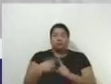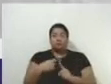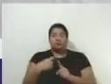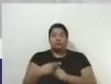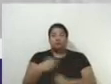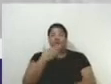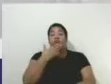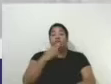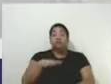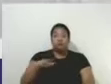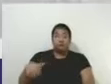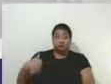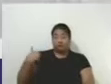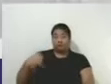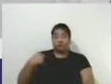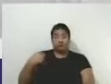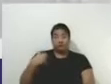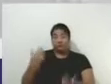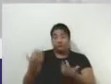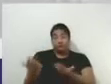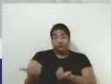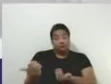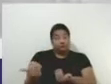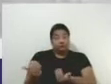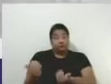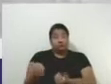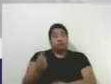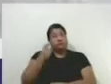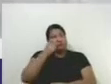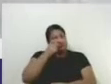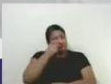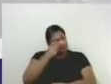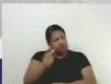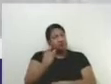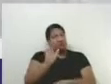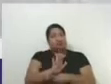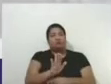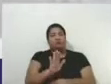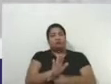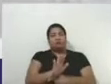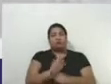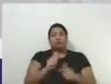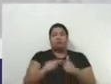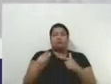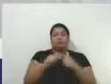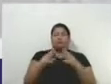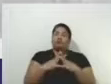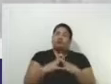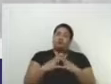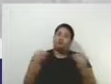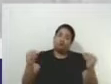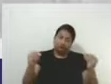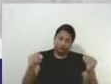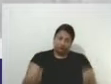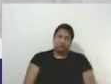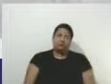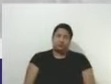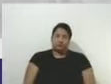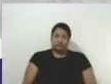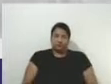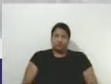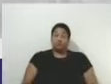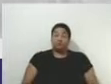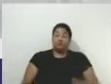Estevão, que precisam se interessar e ser parte da solução, como a gente sempre gosta de lembrar. Parabéns, Estevão, você é um